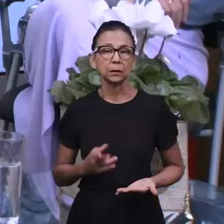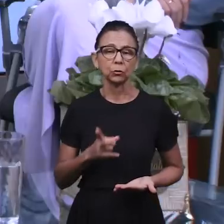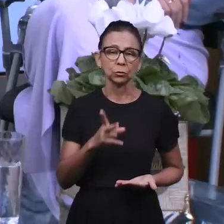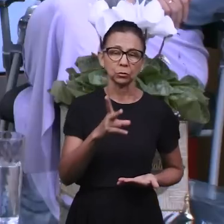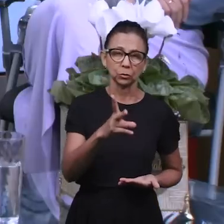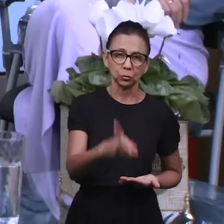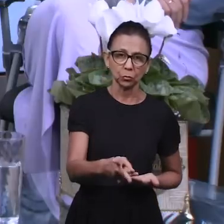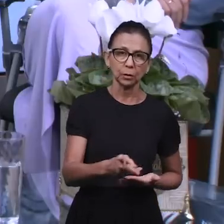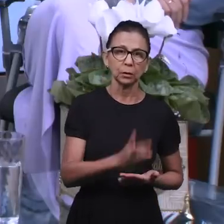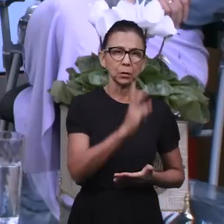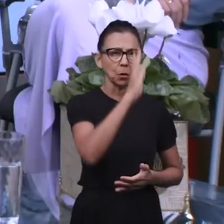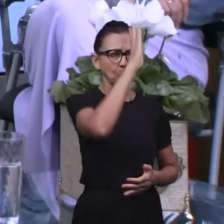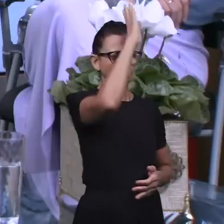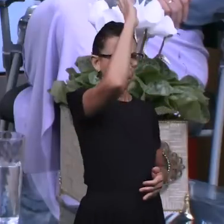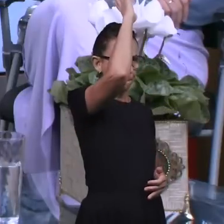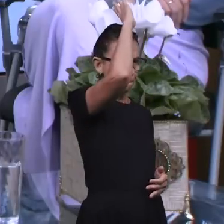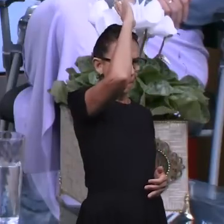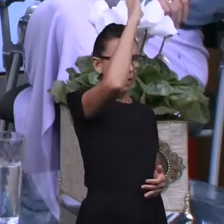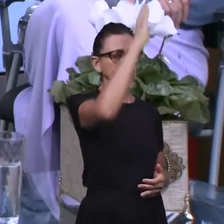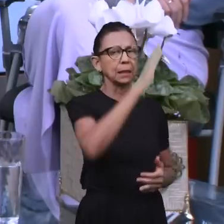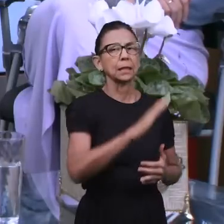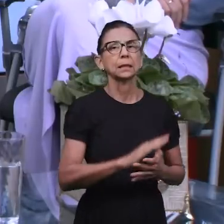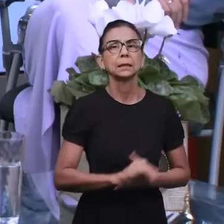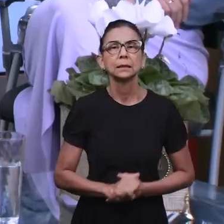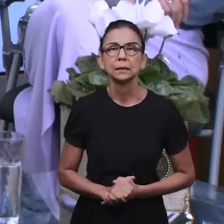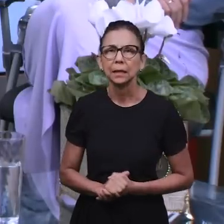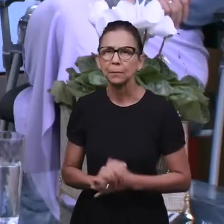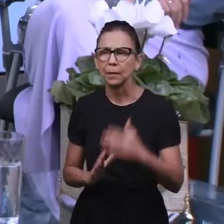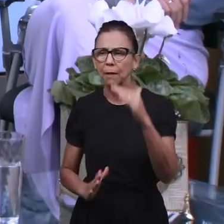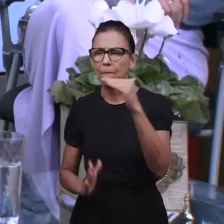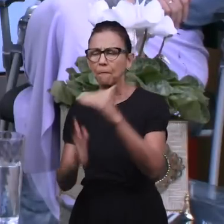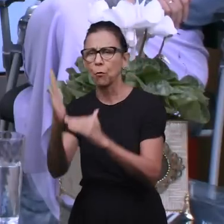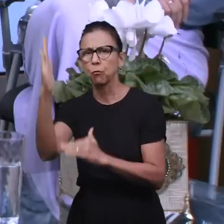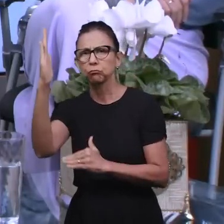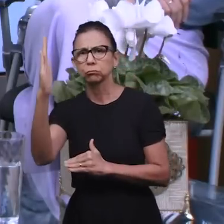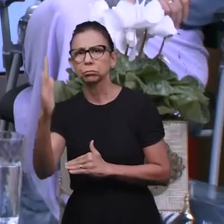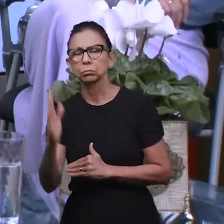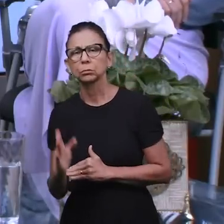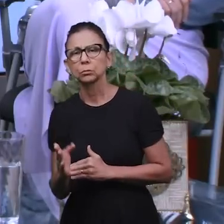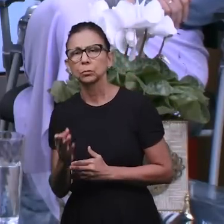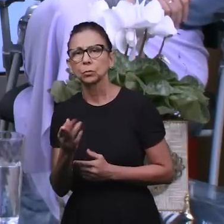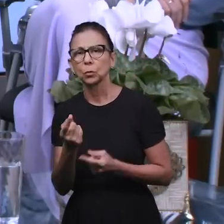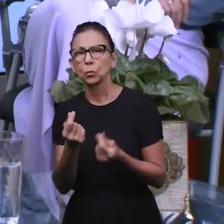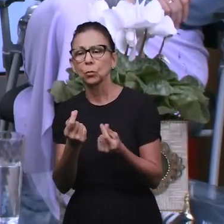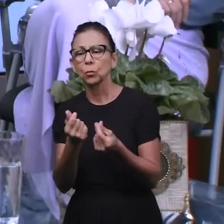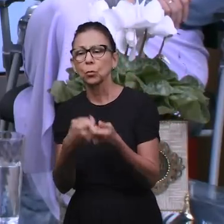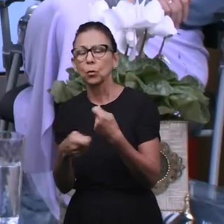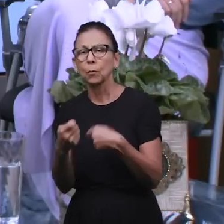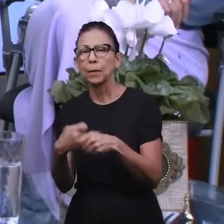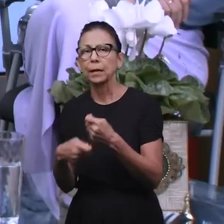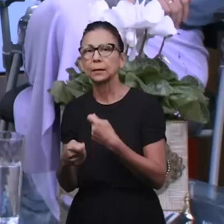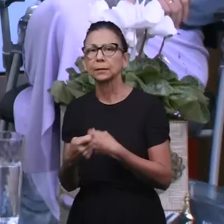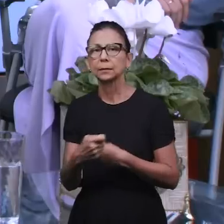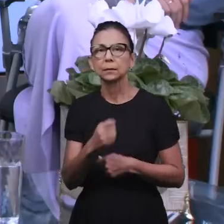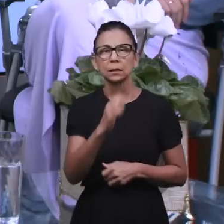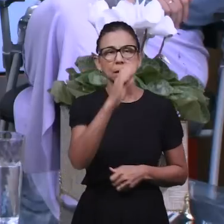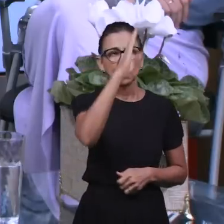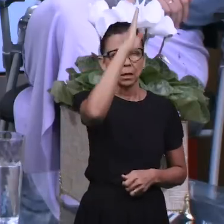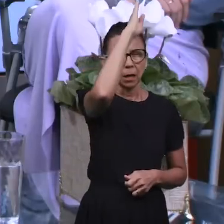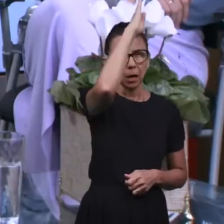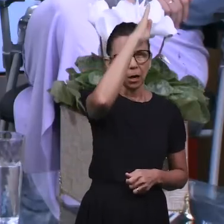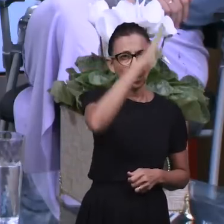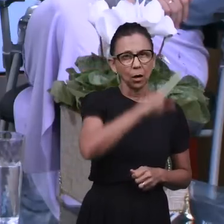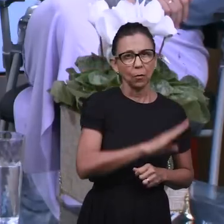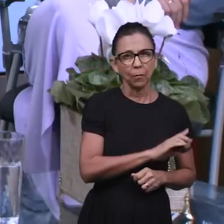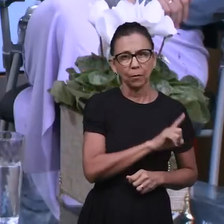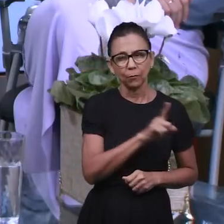para alavancar, essa é uma expressão muito moderna, né? Sim. Mas era o que acontecia. Sabe o que o Império Romano fez? Conferiu